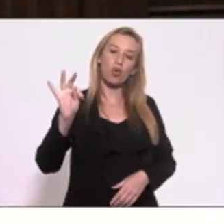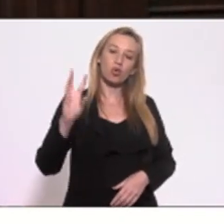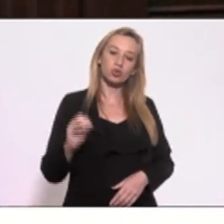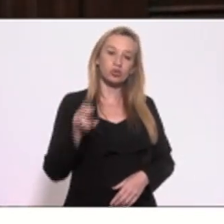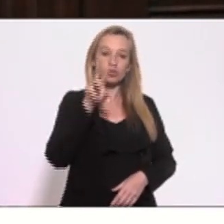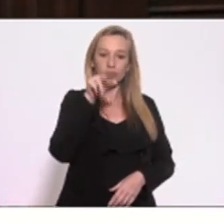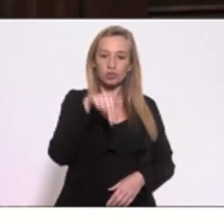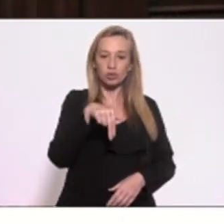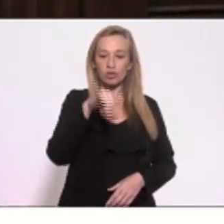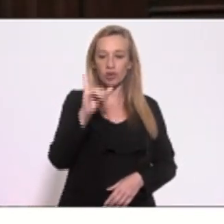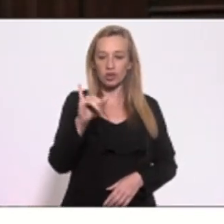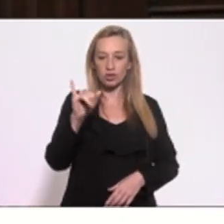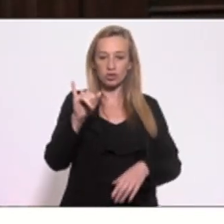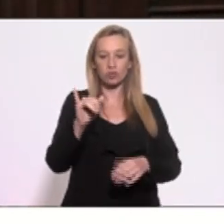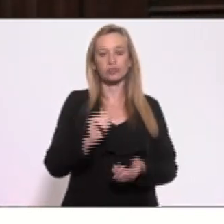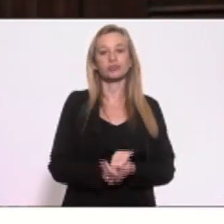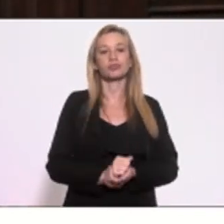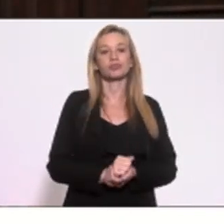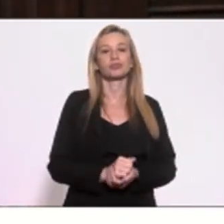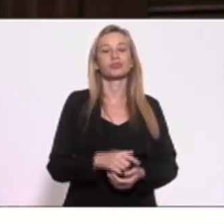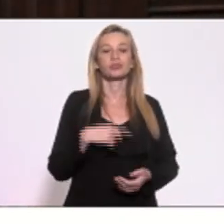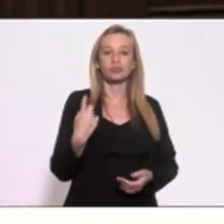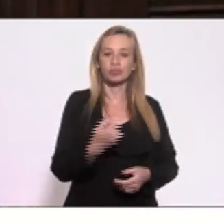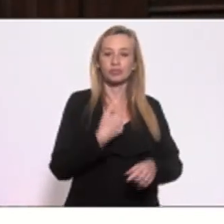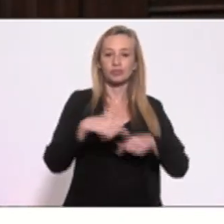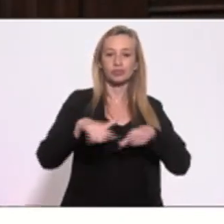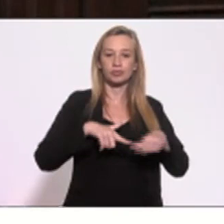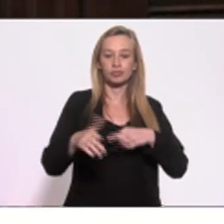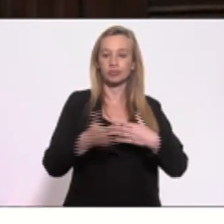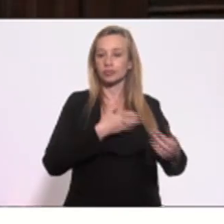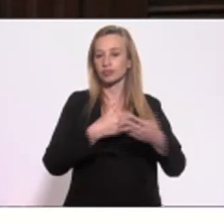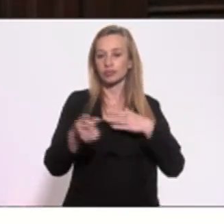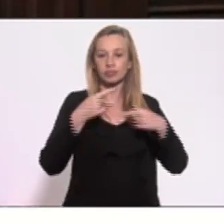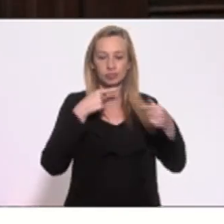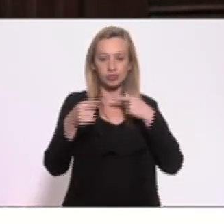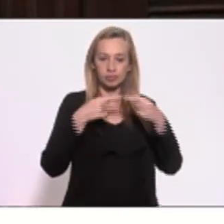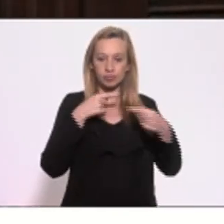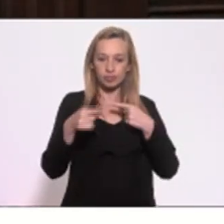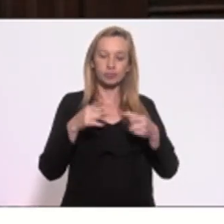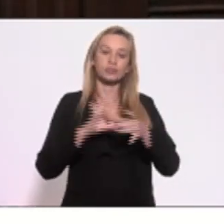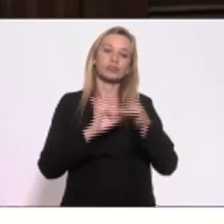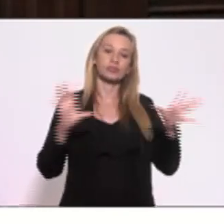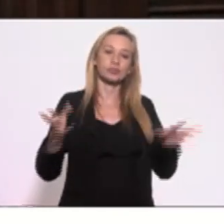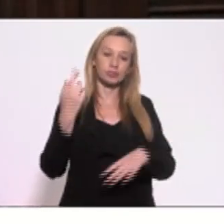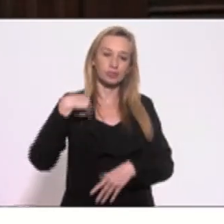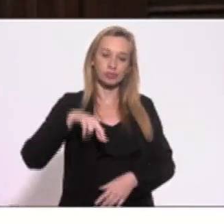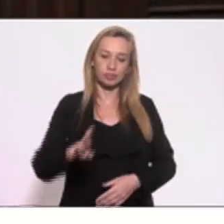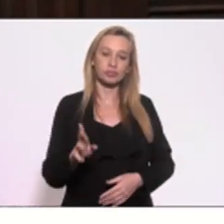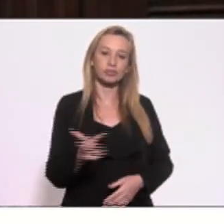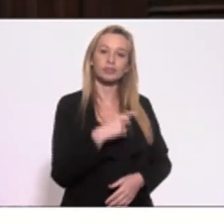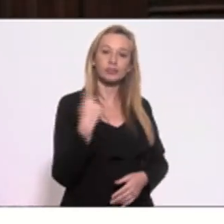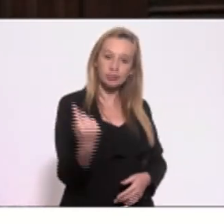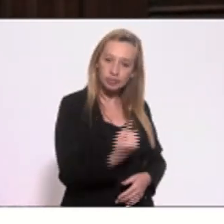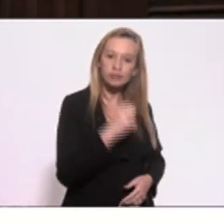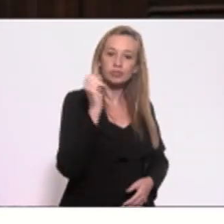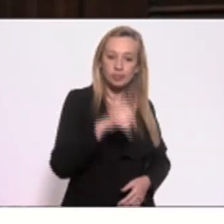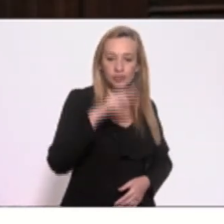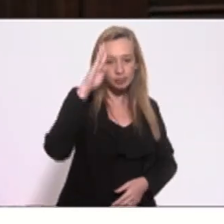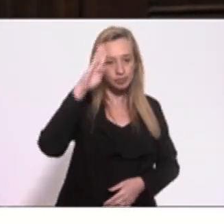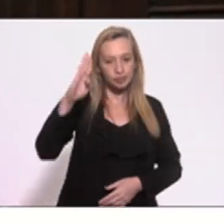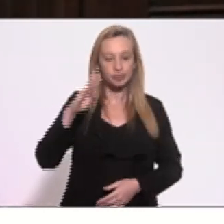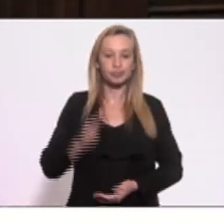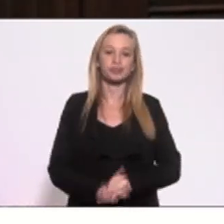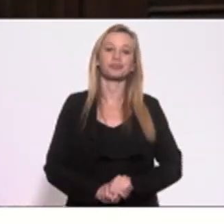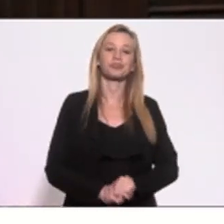à disposição de qualquer debate, inclusive da liberdade religiosa, que para nós é